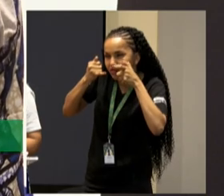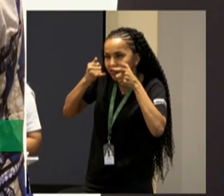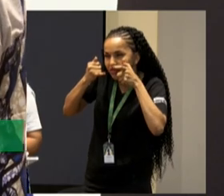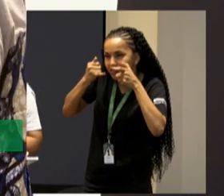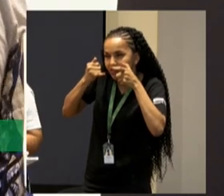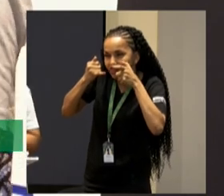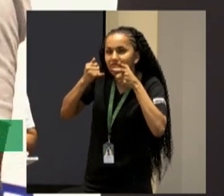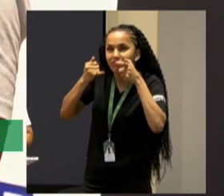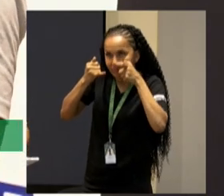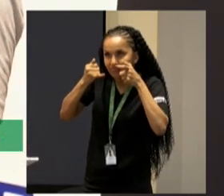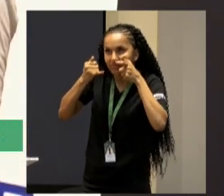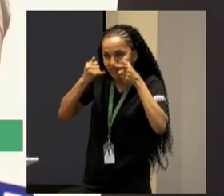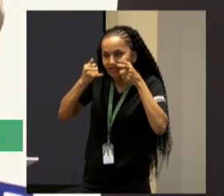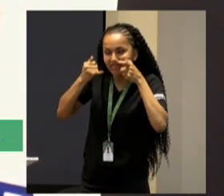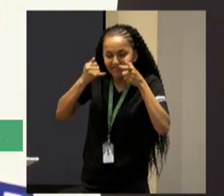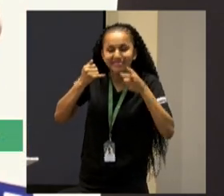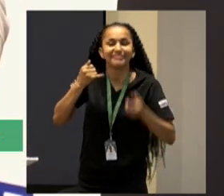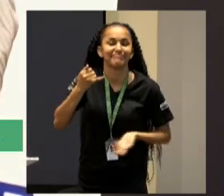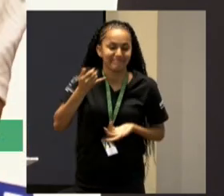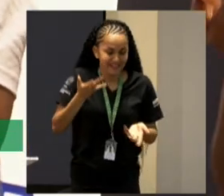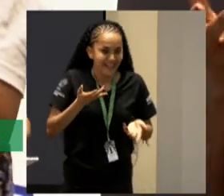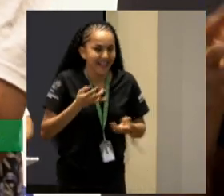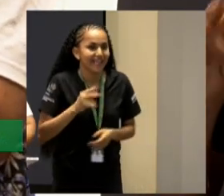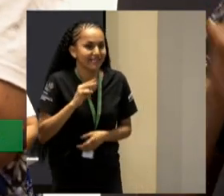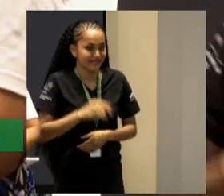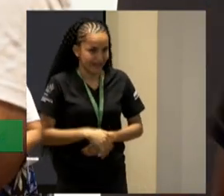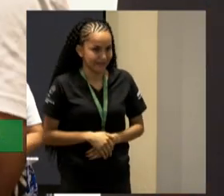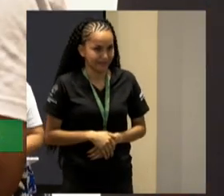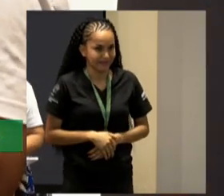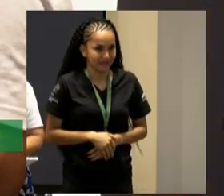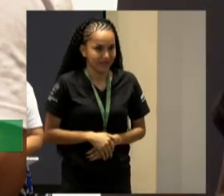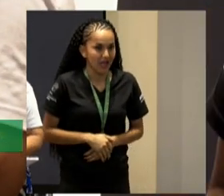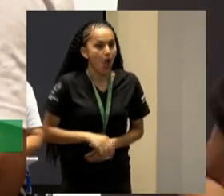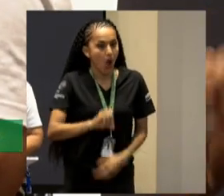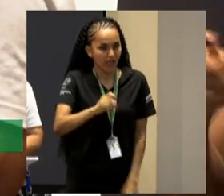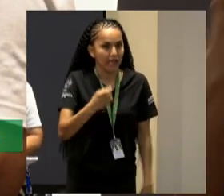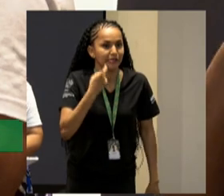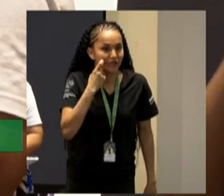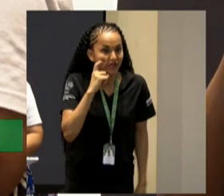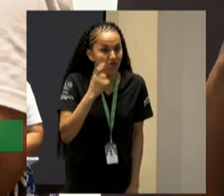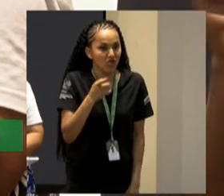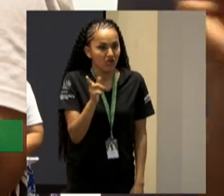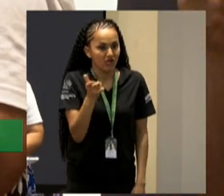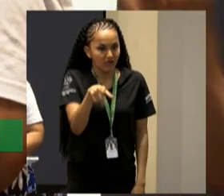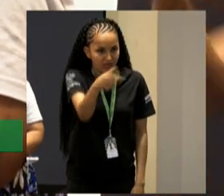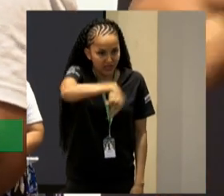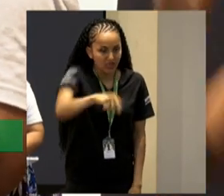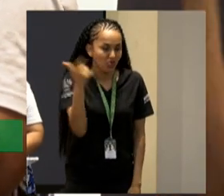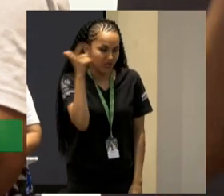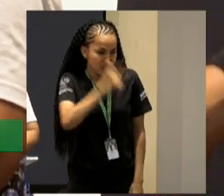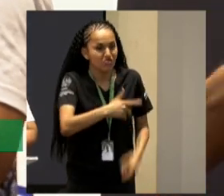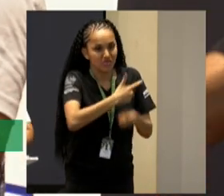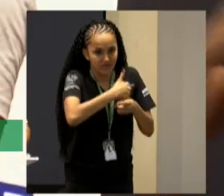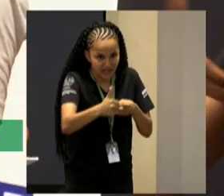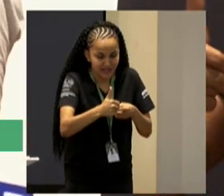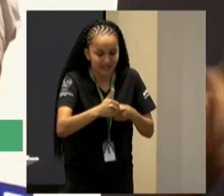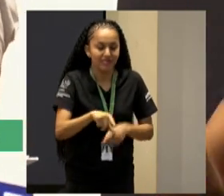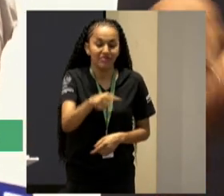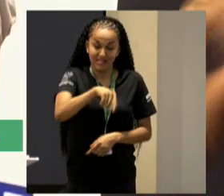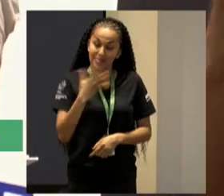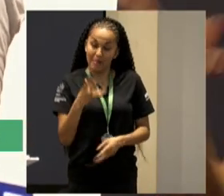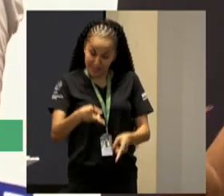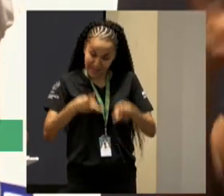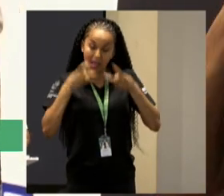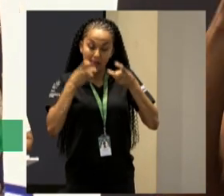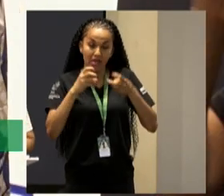fazer assim com a cabeça e fico observando ele vir até mim e disse, ok, vocês venceram. Então, vocês entendem